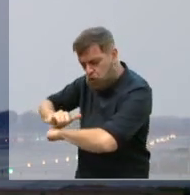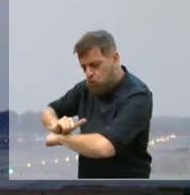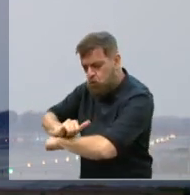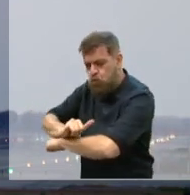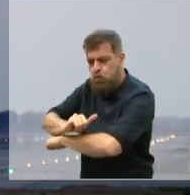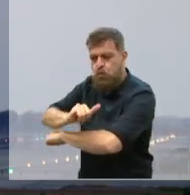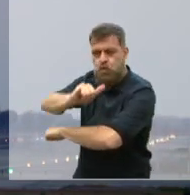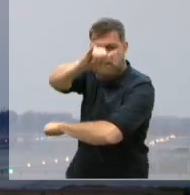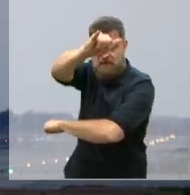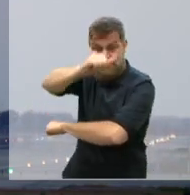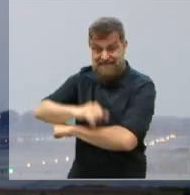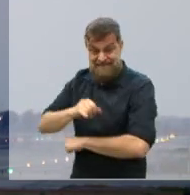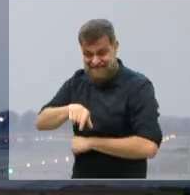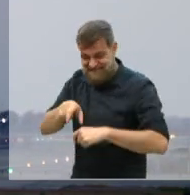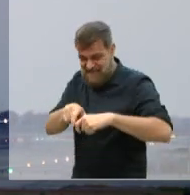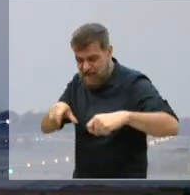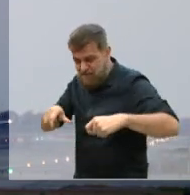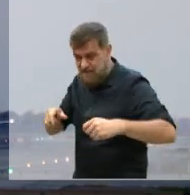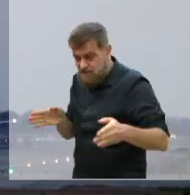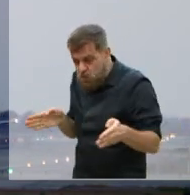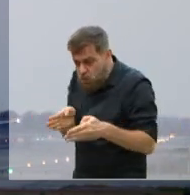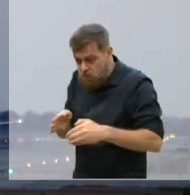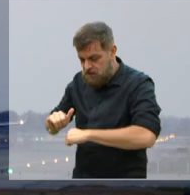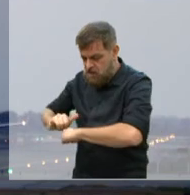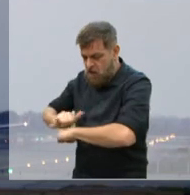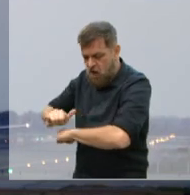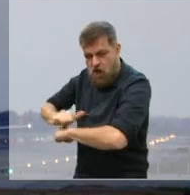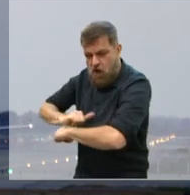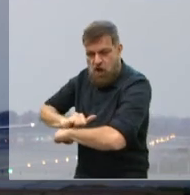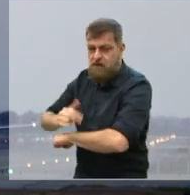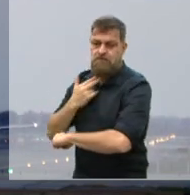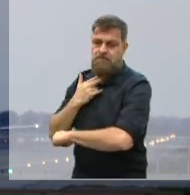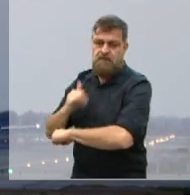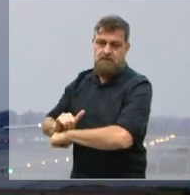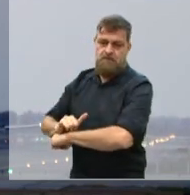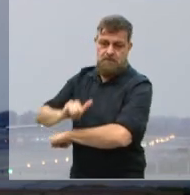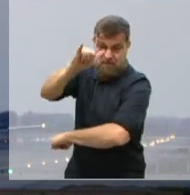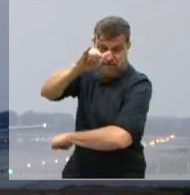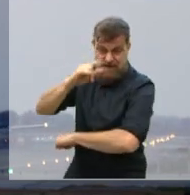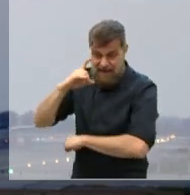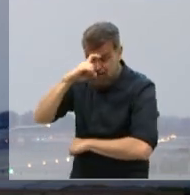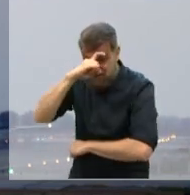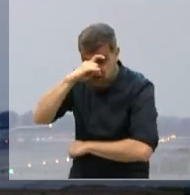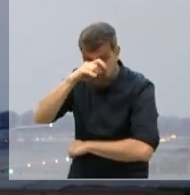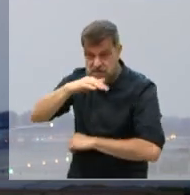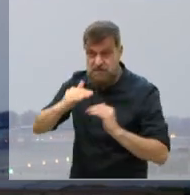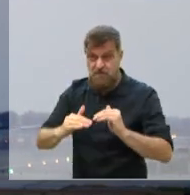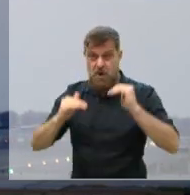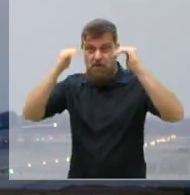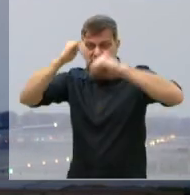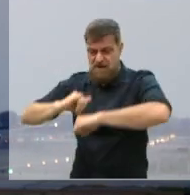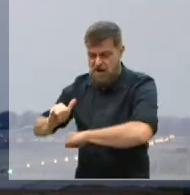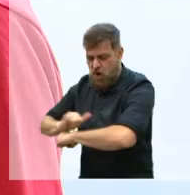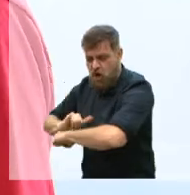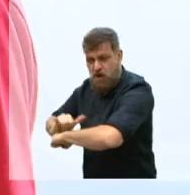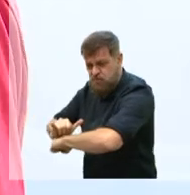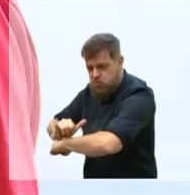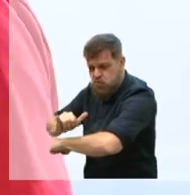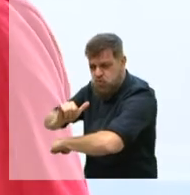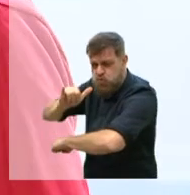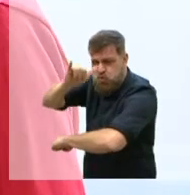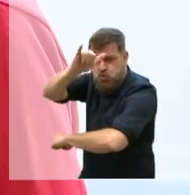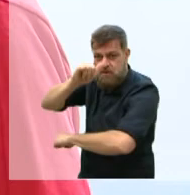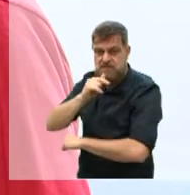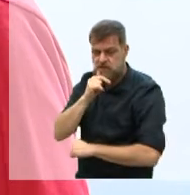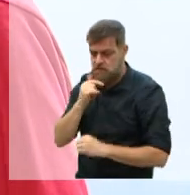flutuar. Uma pista curta, em lugar alto, o avião não conseguiria voar. E é mais difícil voar em regiões mais altas, onde o ar é rarefeito, do que ao